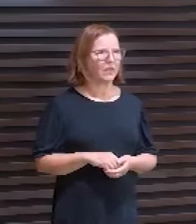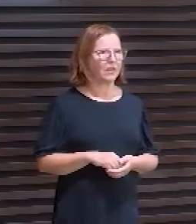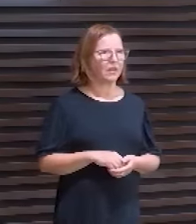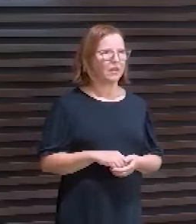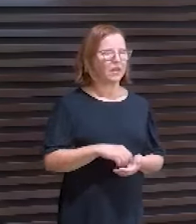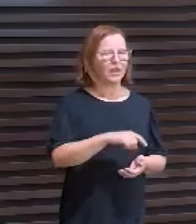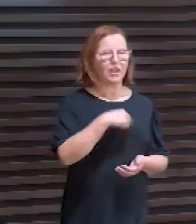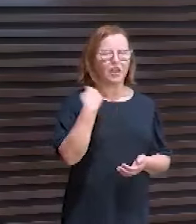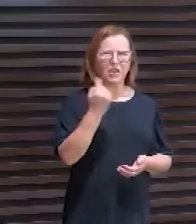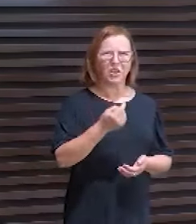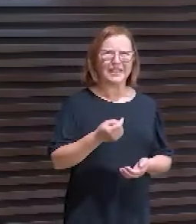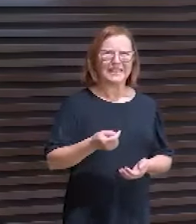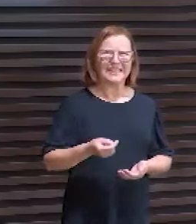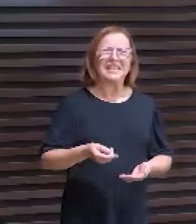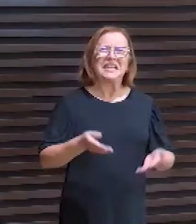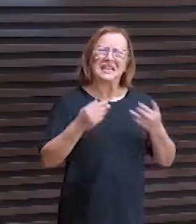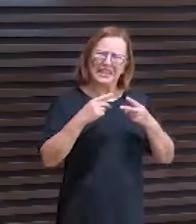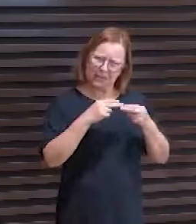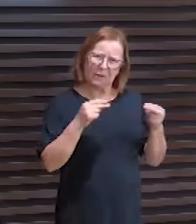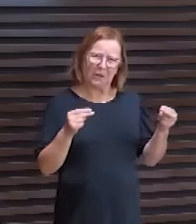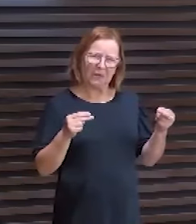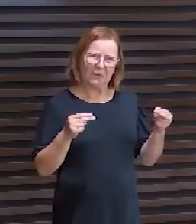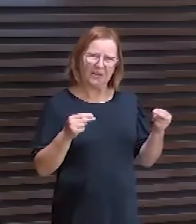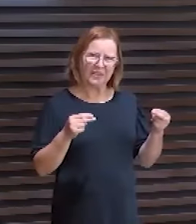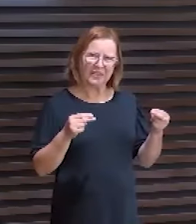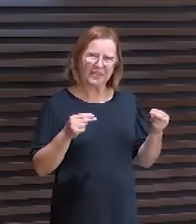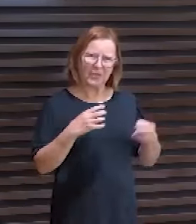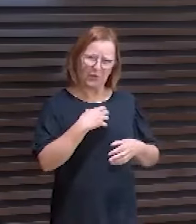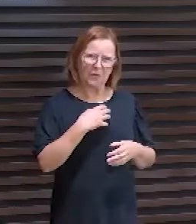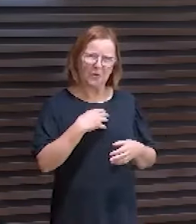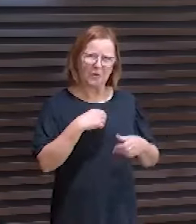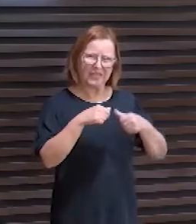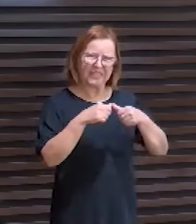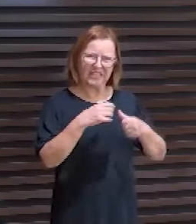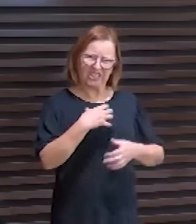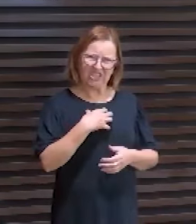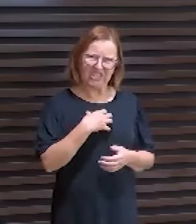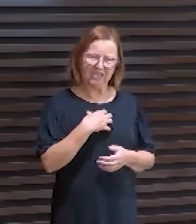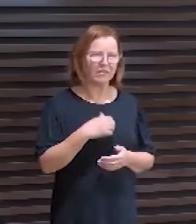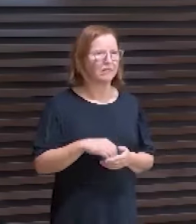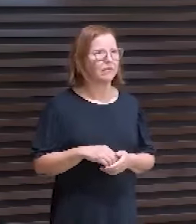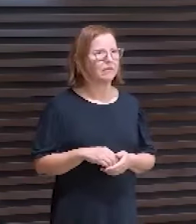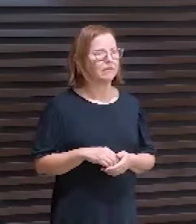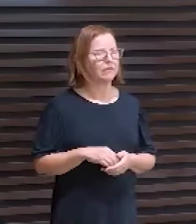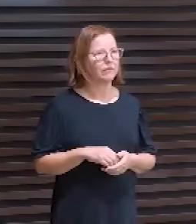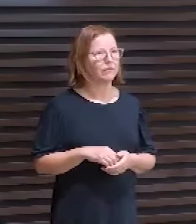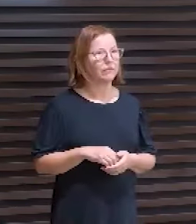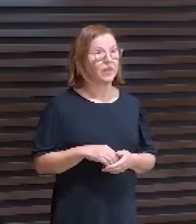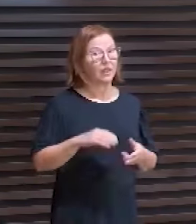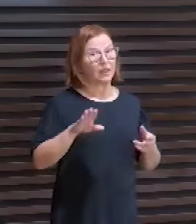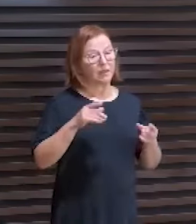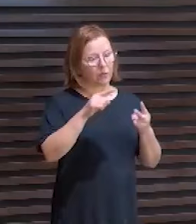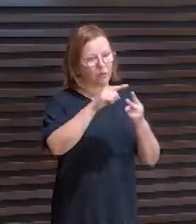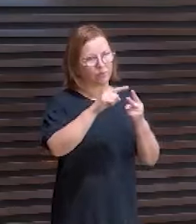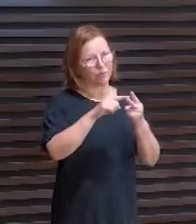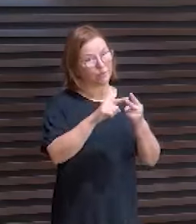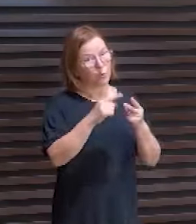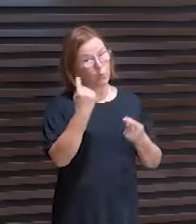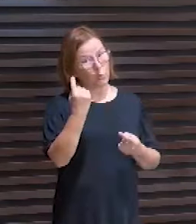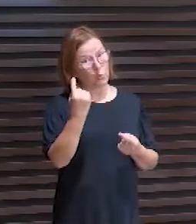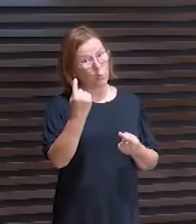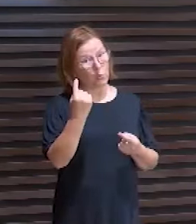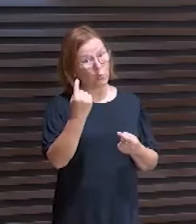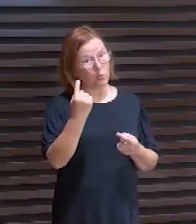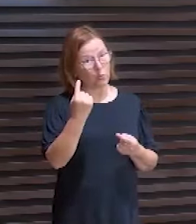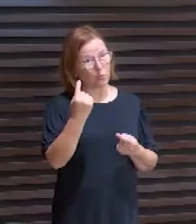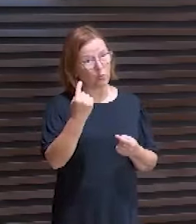comportando dessa forma só para ganhar briga aí um dos dois não aguenta